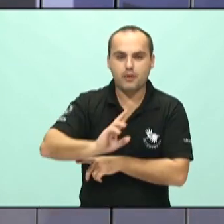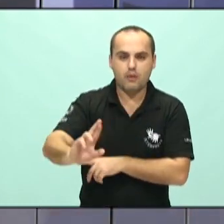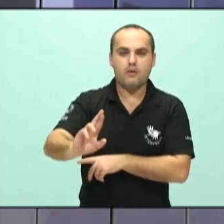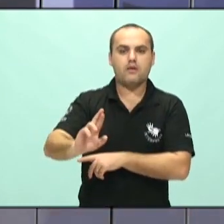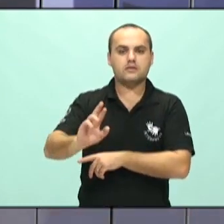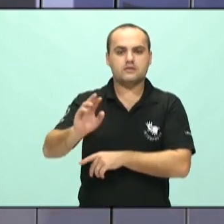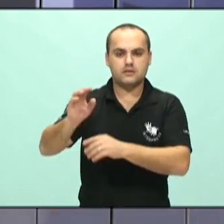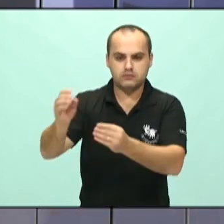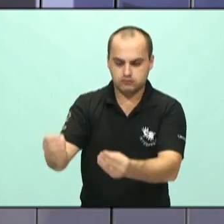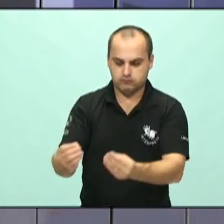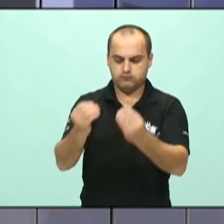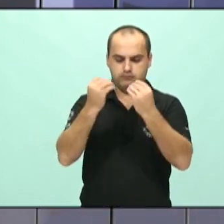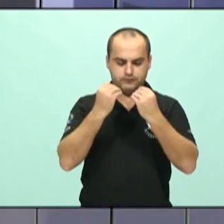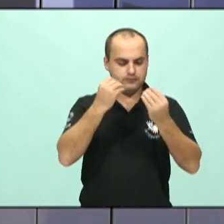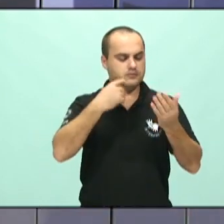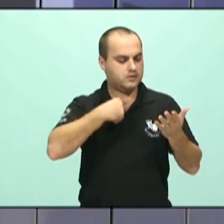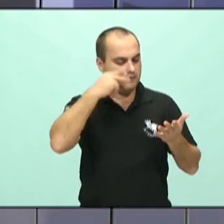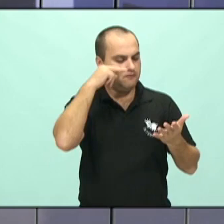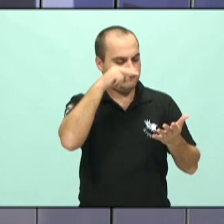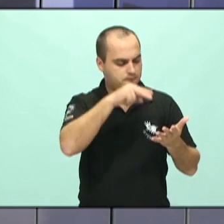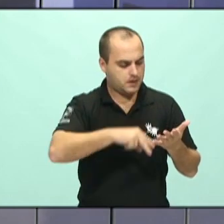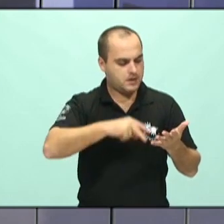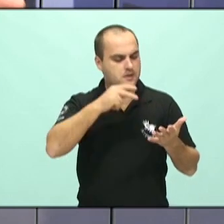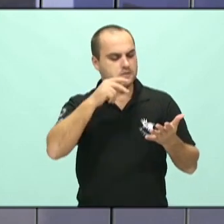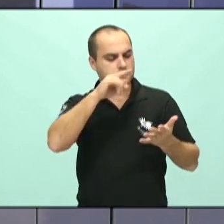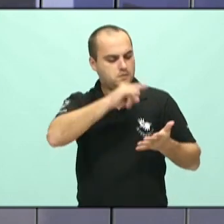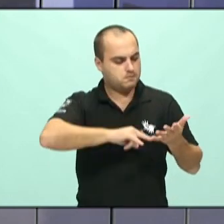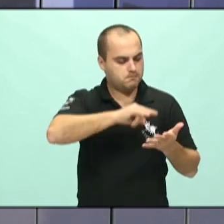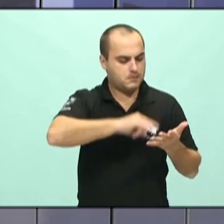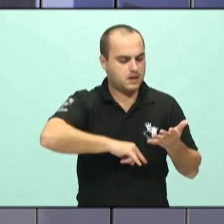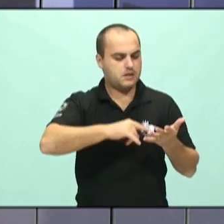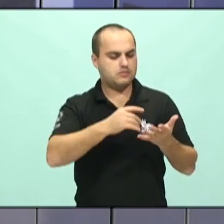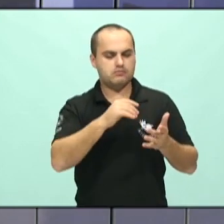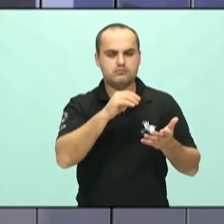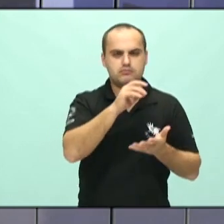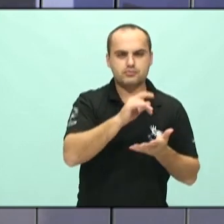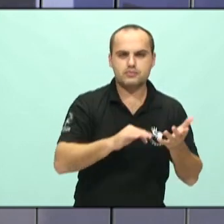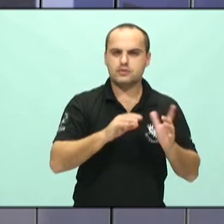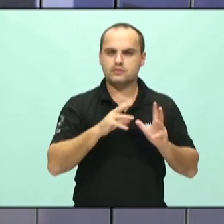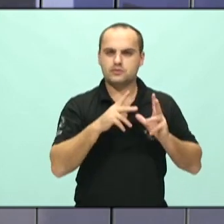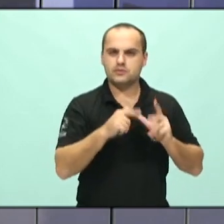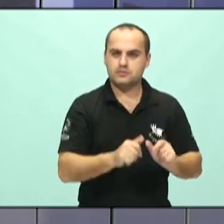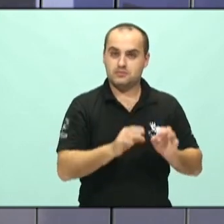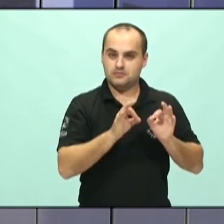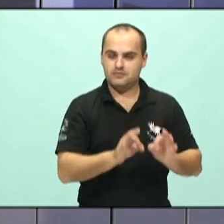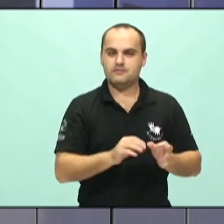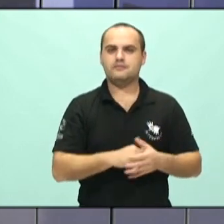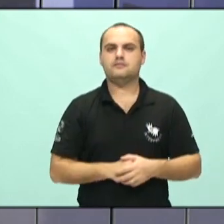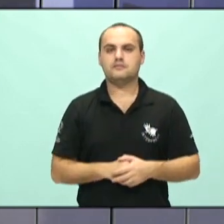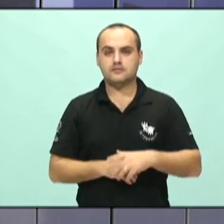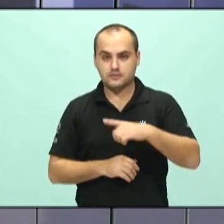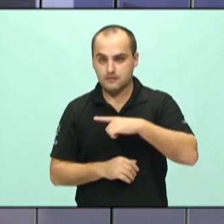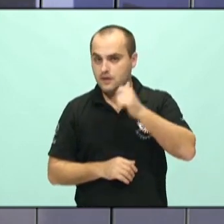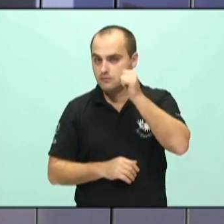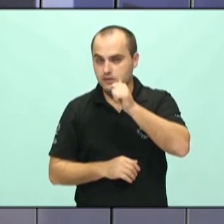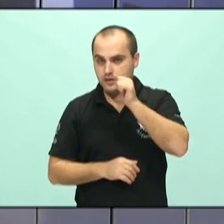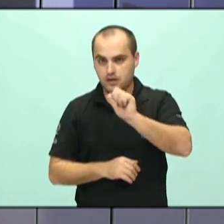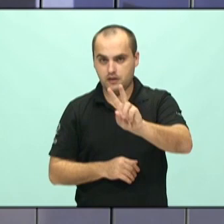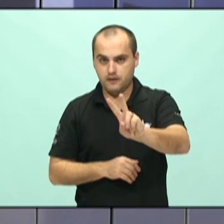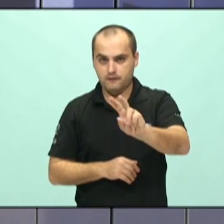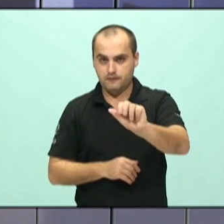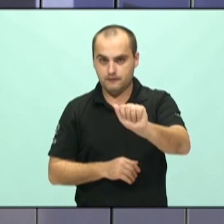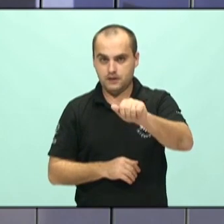mim as demandas para que eu consiga deliberar e ver qual é o caminho que vai ser tomado. E tem a Vânia. A Vânia é